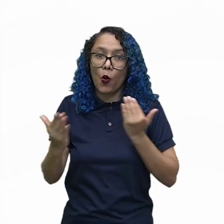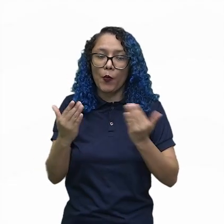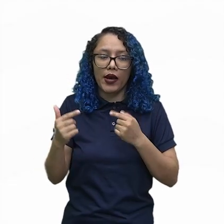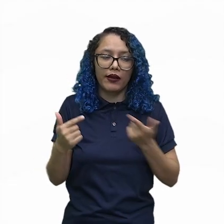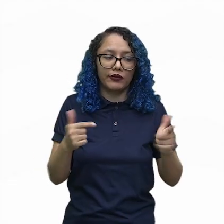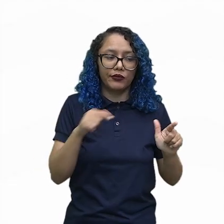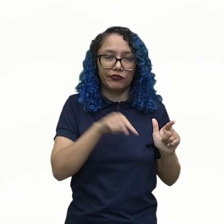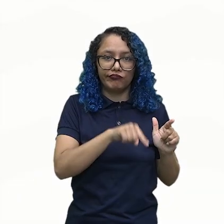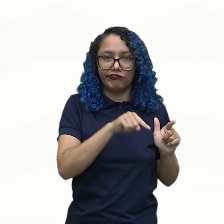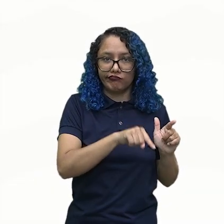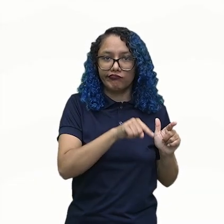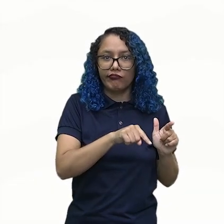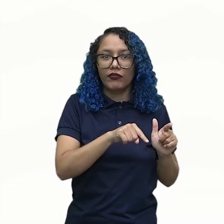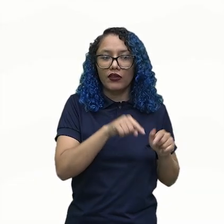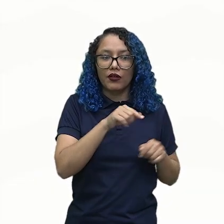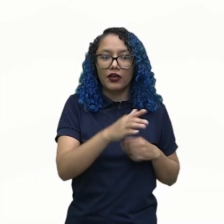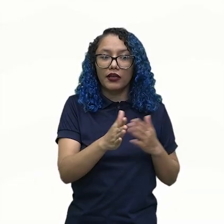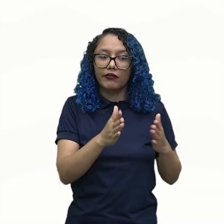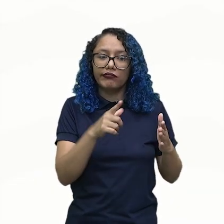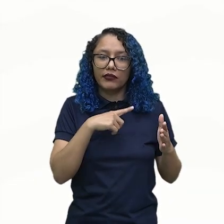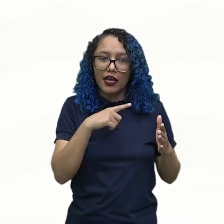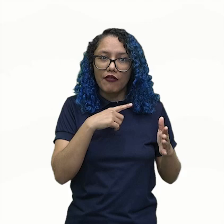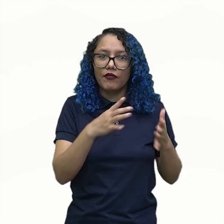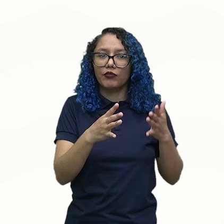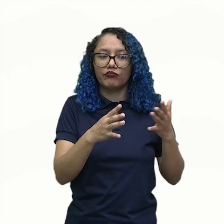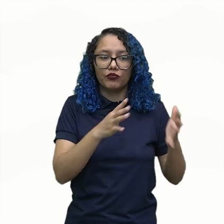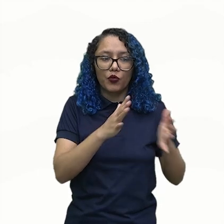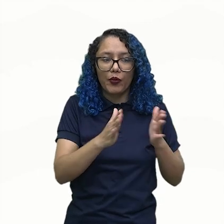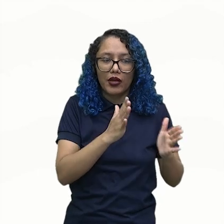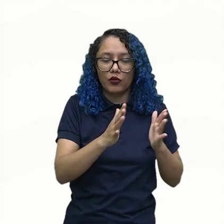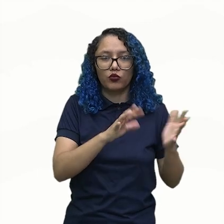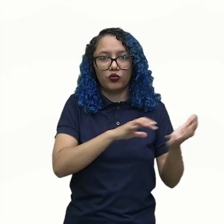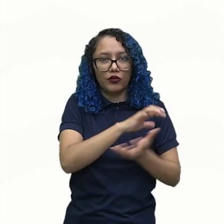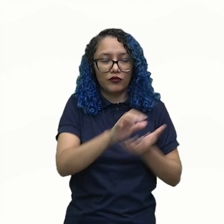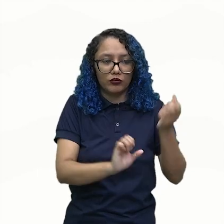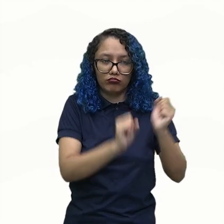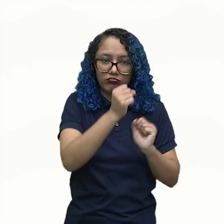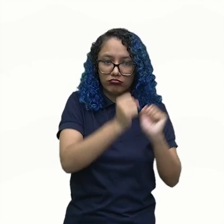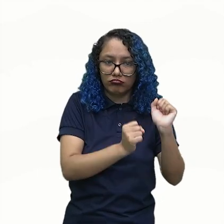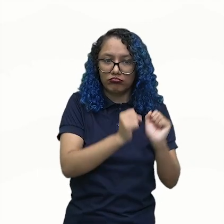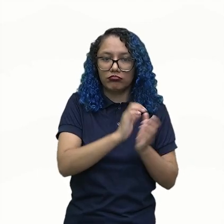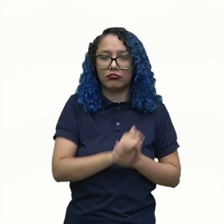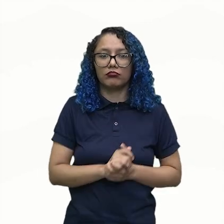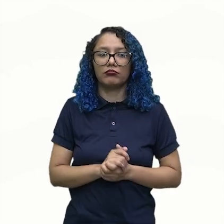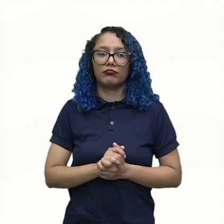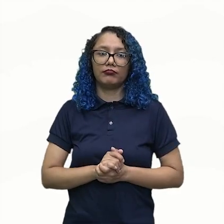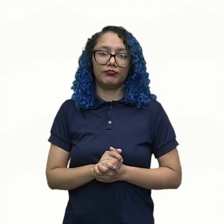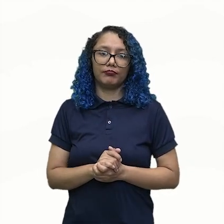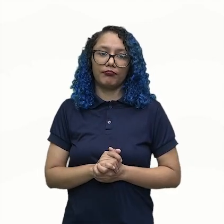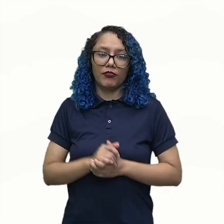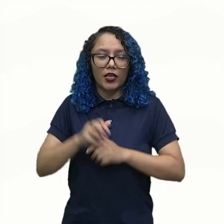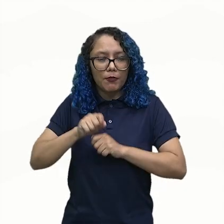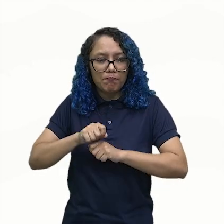aos países que começaram a Revolução Industrial lá no século XVIII, se intensificando após a década de